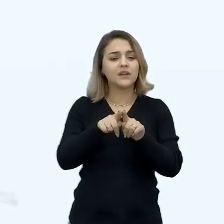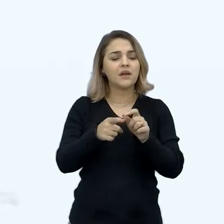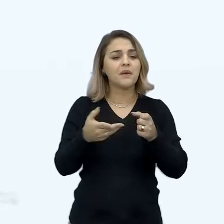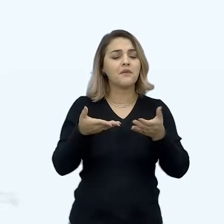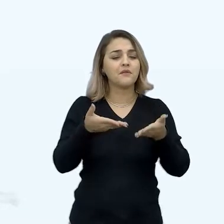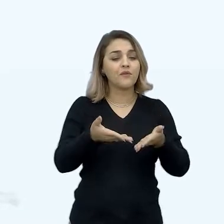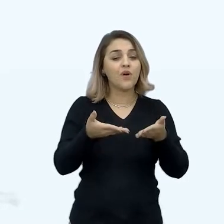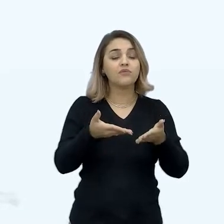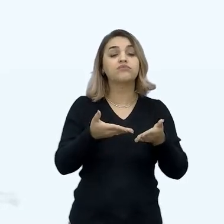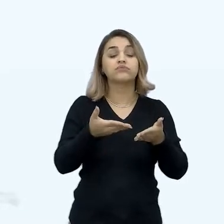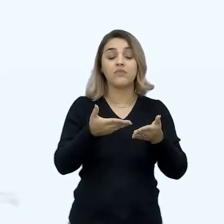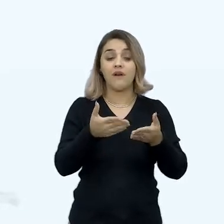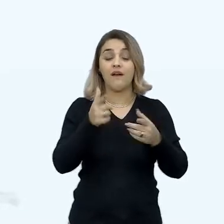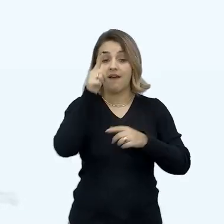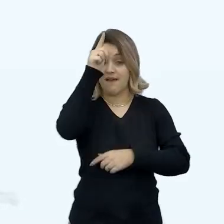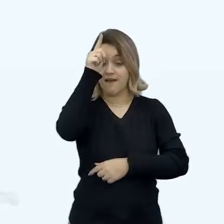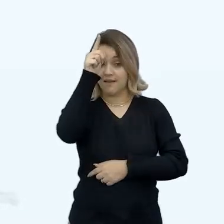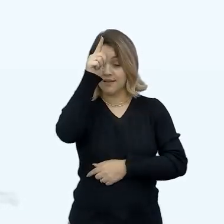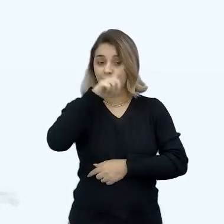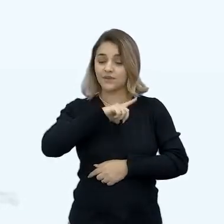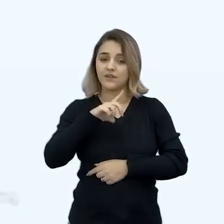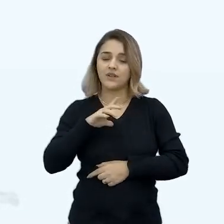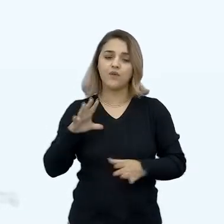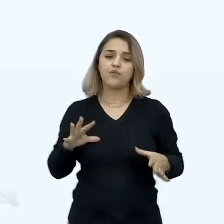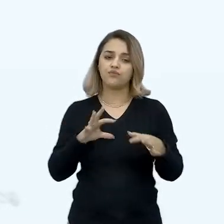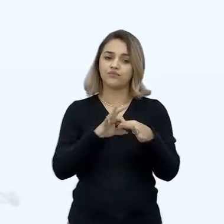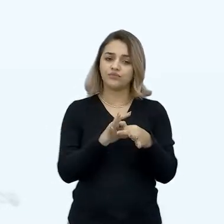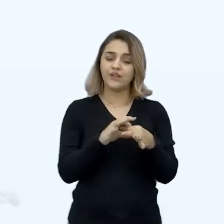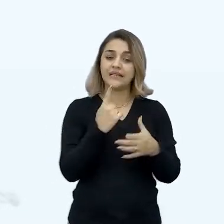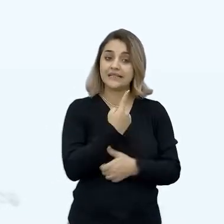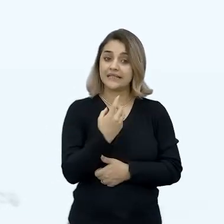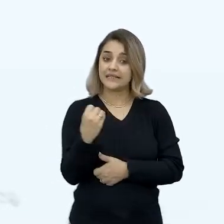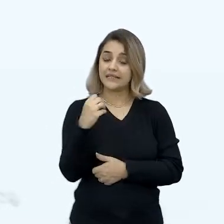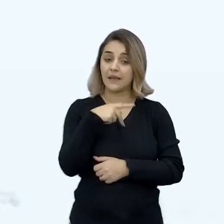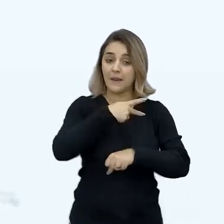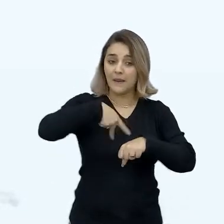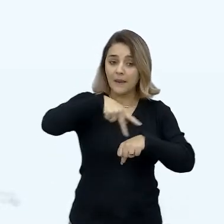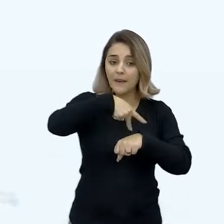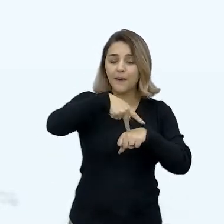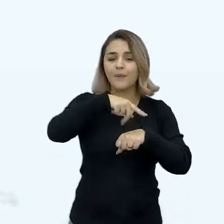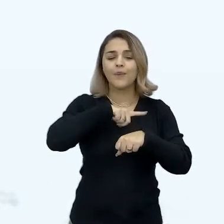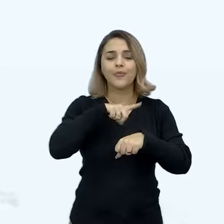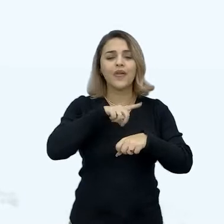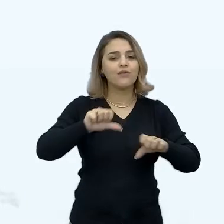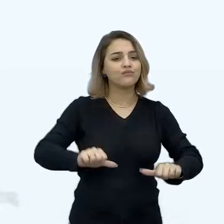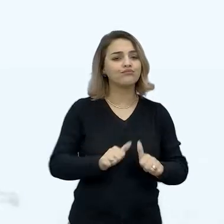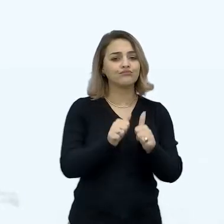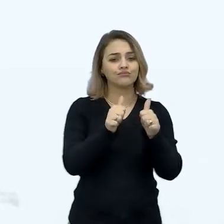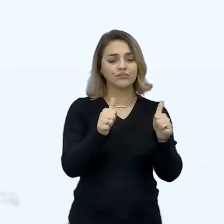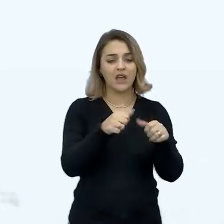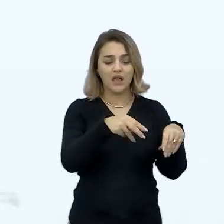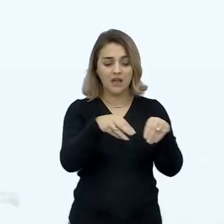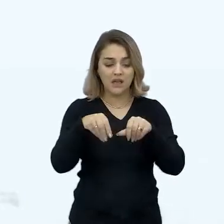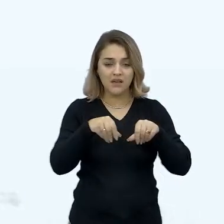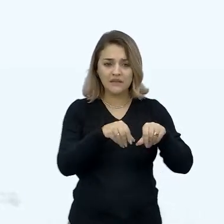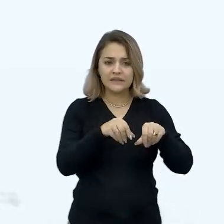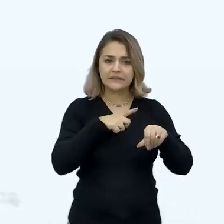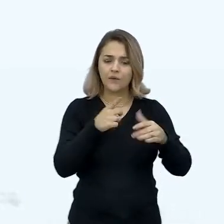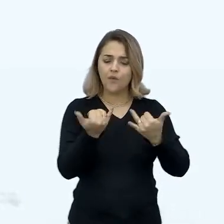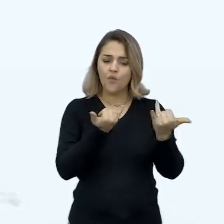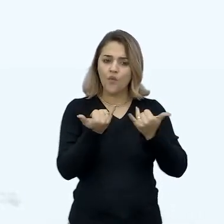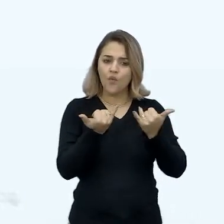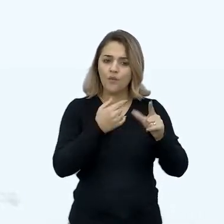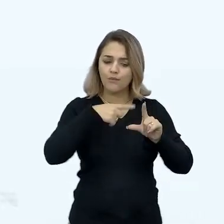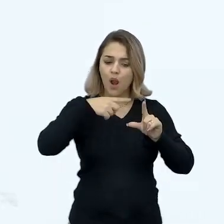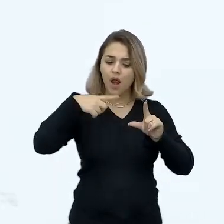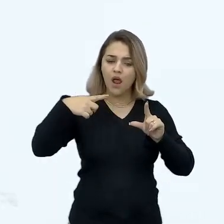reúne mais de 100 países, divulgou a última avaliação de degradação e restauração dos solos. Os dados preocupam